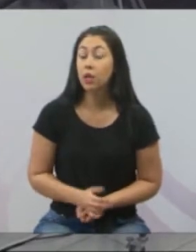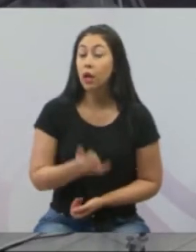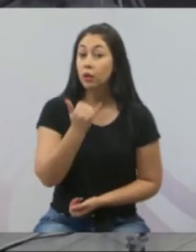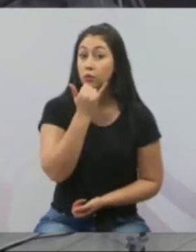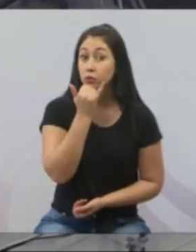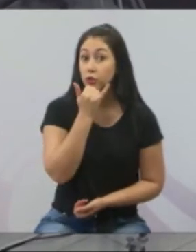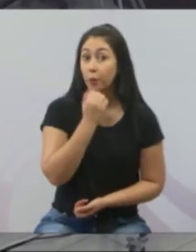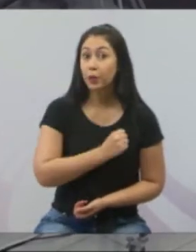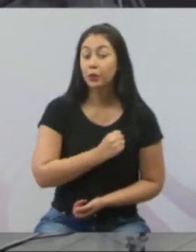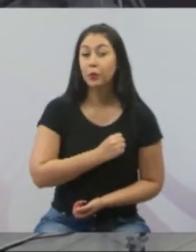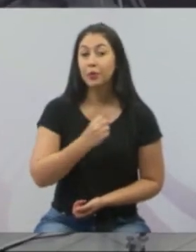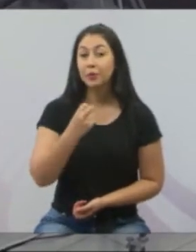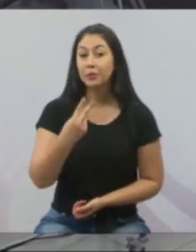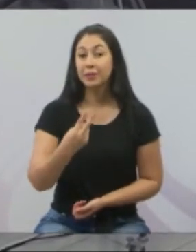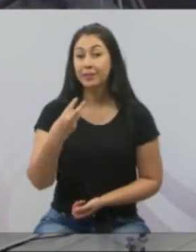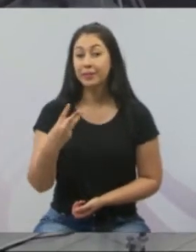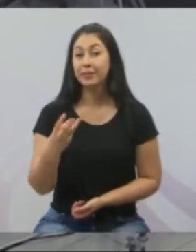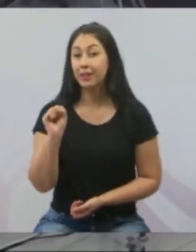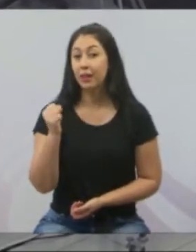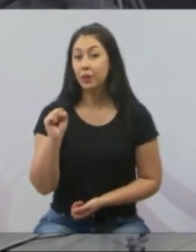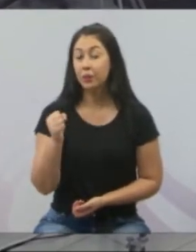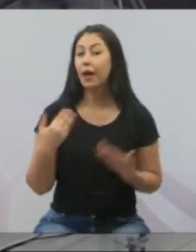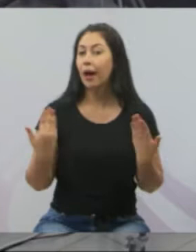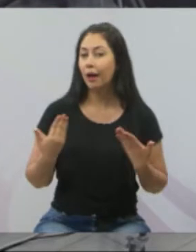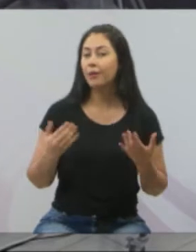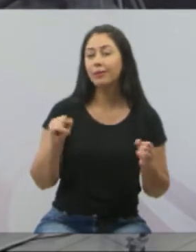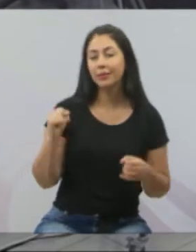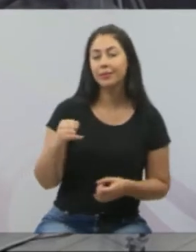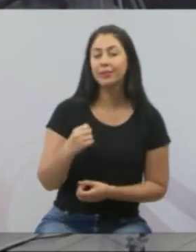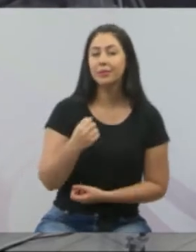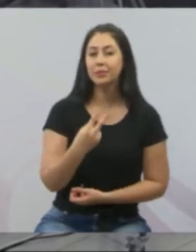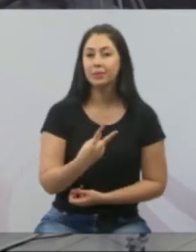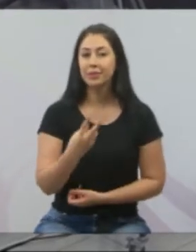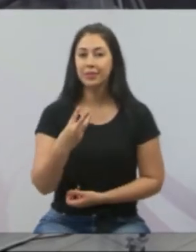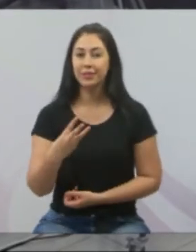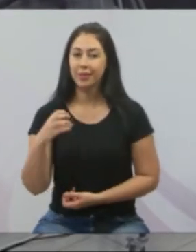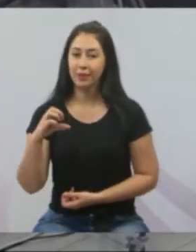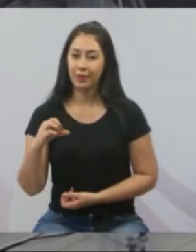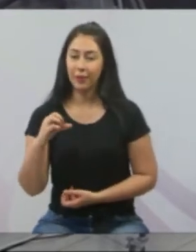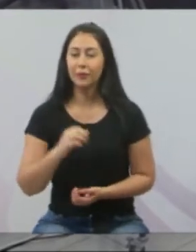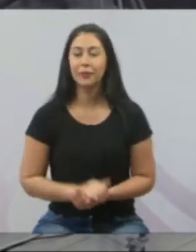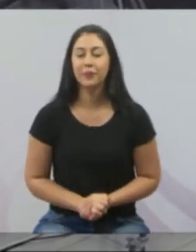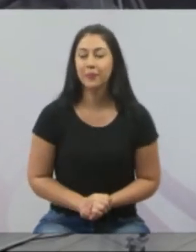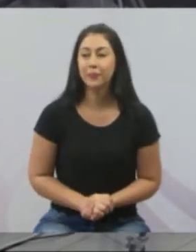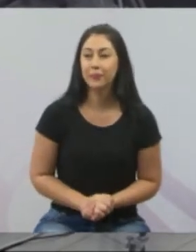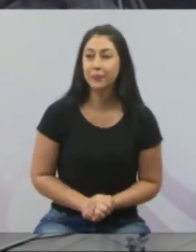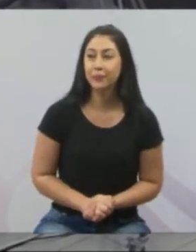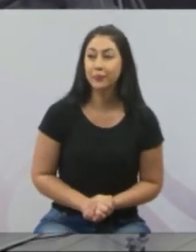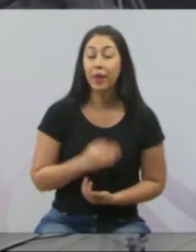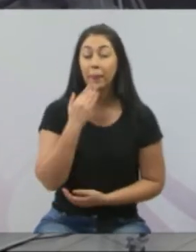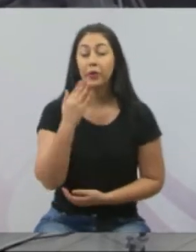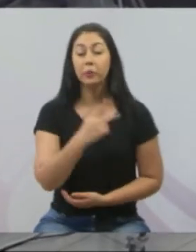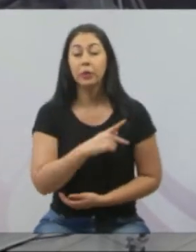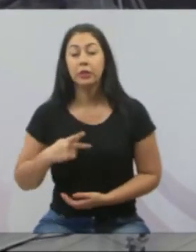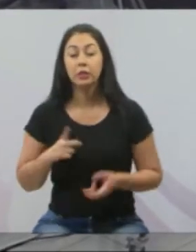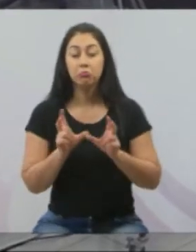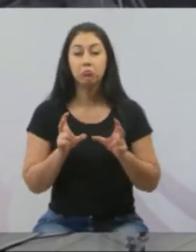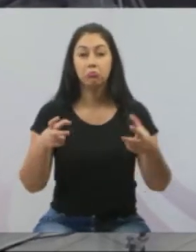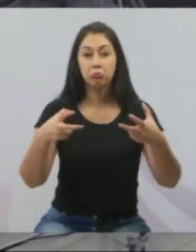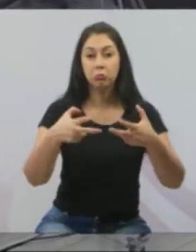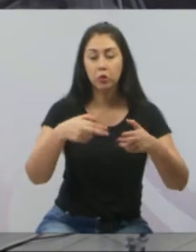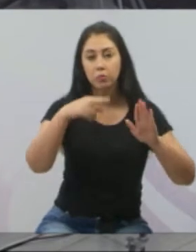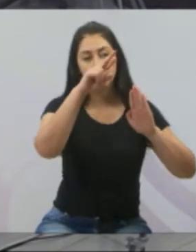atenção dispensada, subscrevemos. Vereador Valmir Parque do Meia Lua. Requerimento número 224. Requeremos ao excelentíssimo senhor presidente